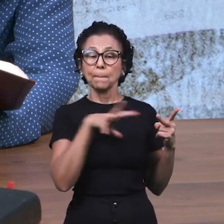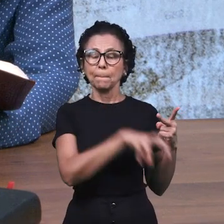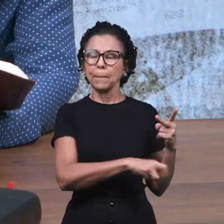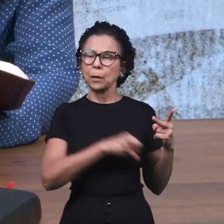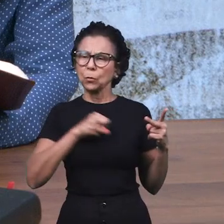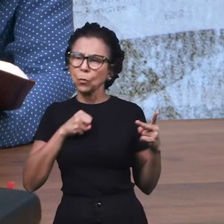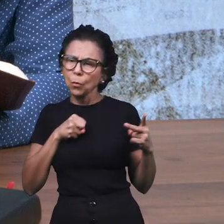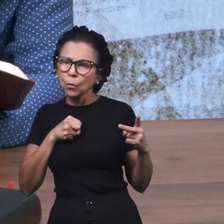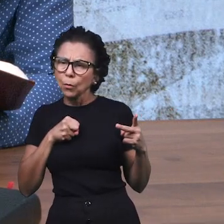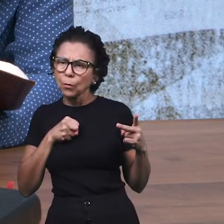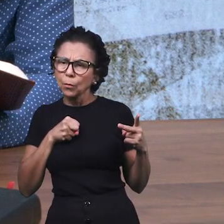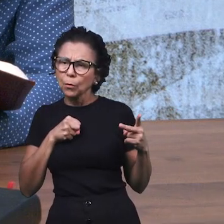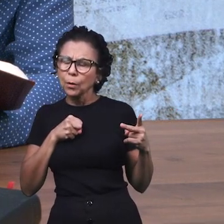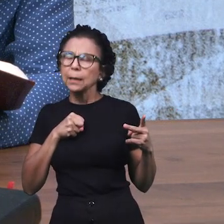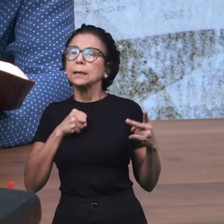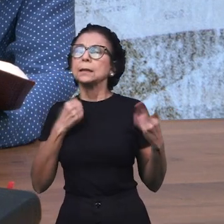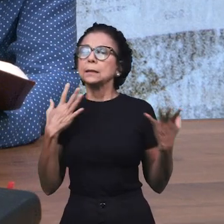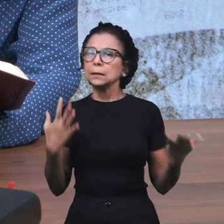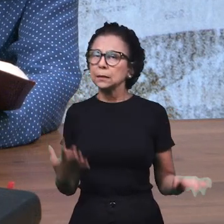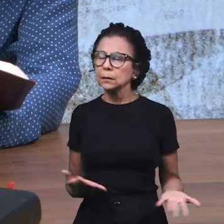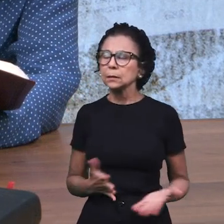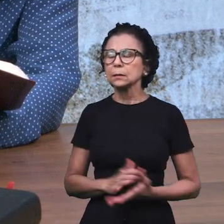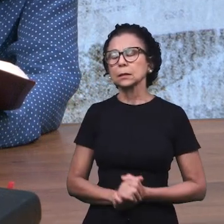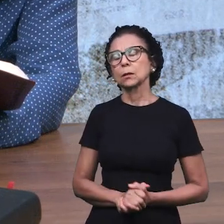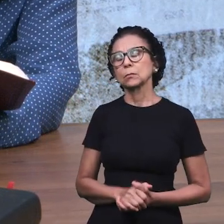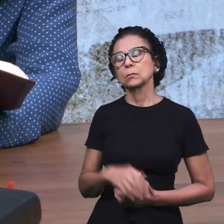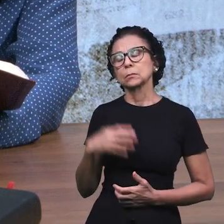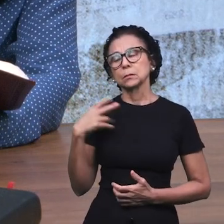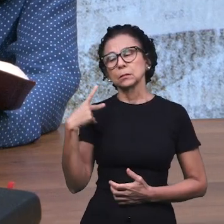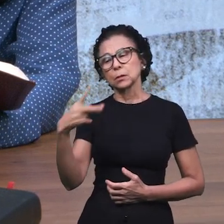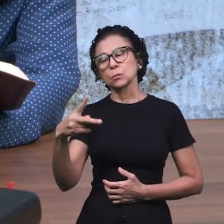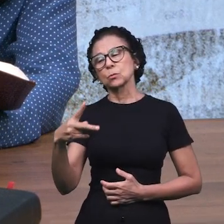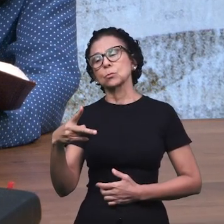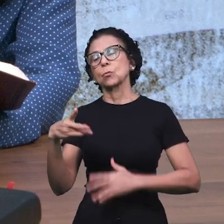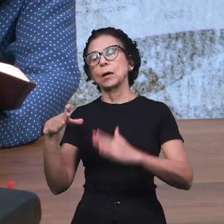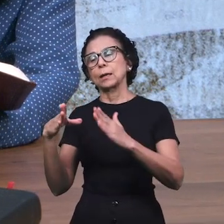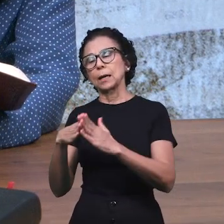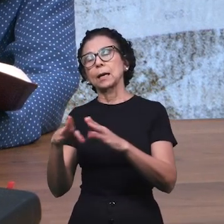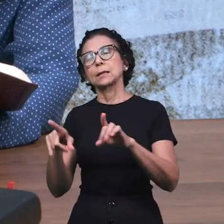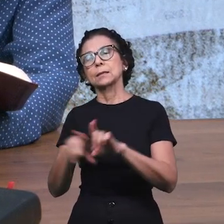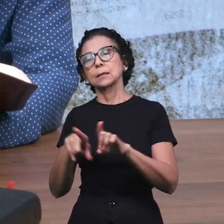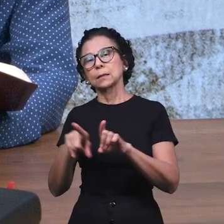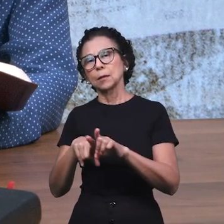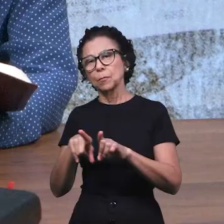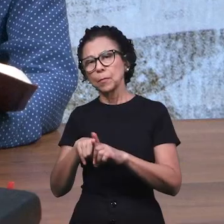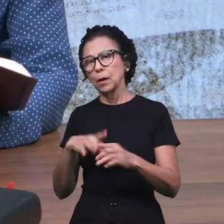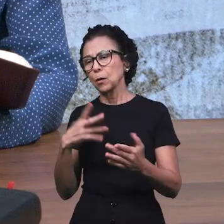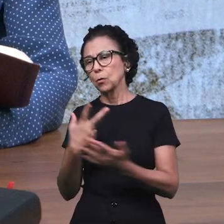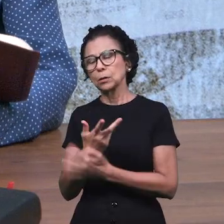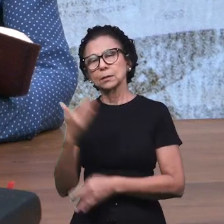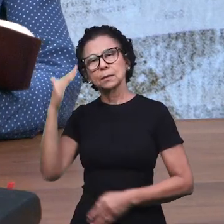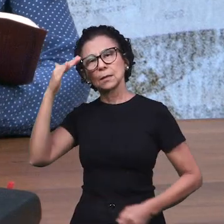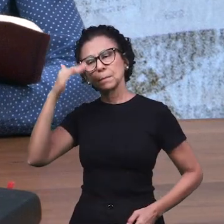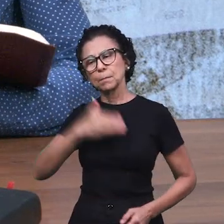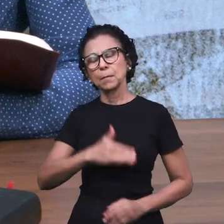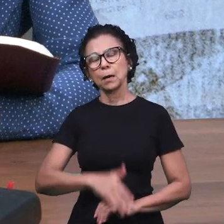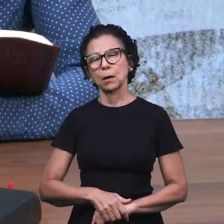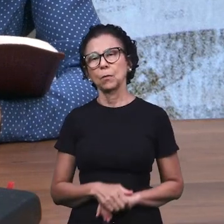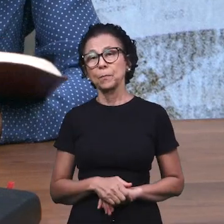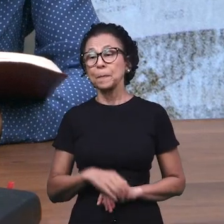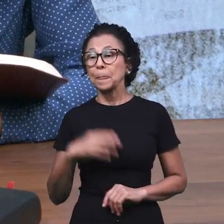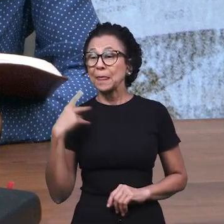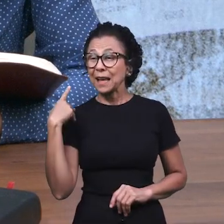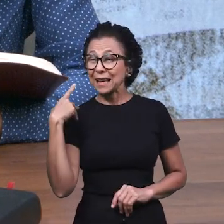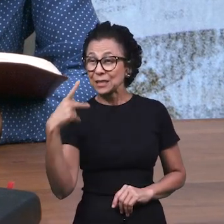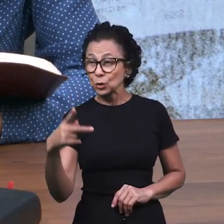da tua mesma casa o mal sobre ti, e tomarei tuas mulheres perante os teus olhos,